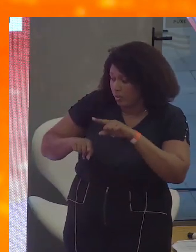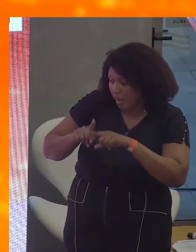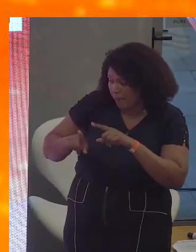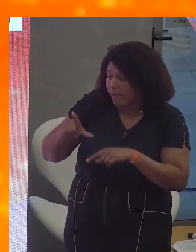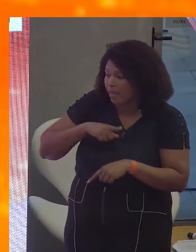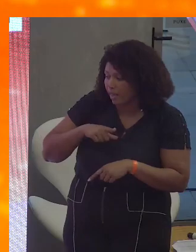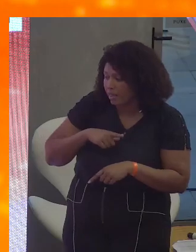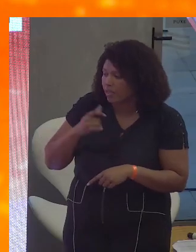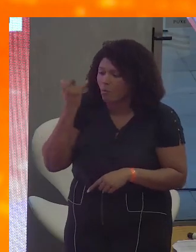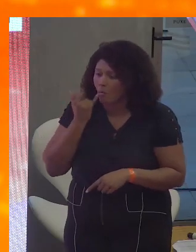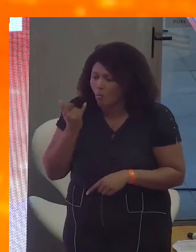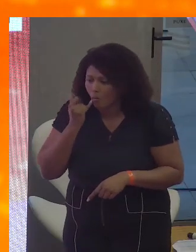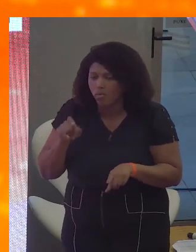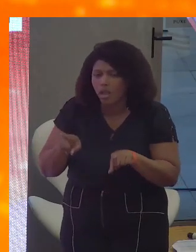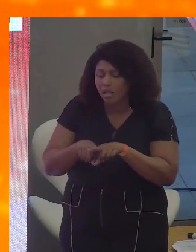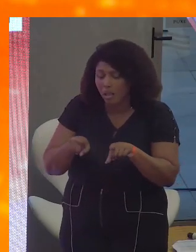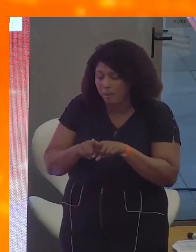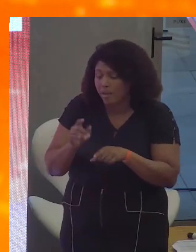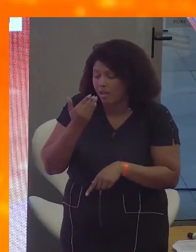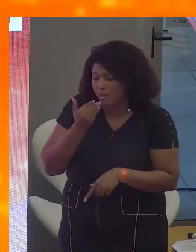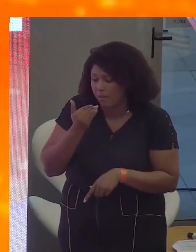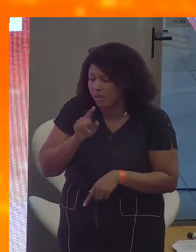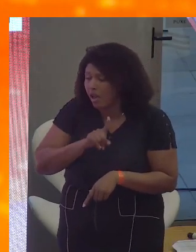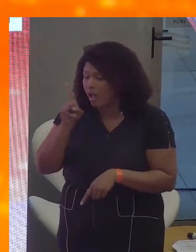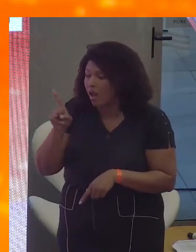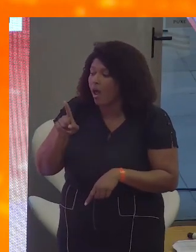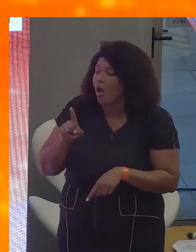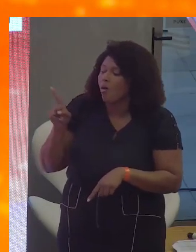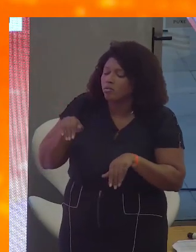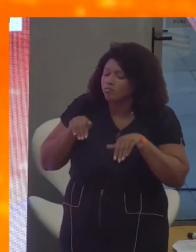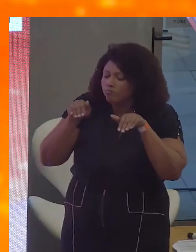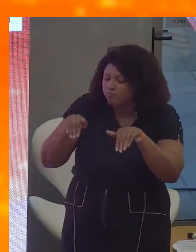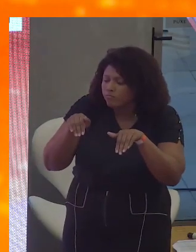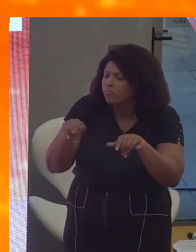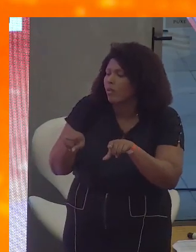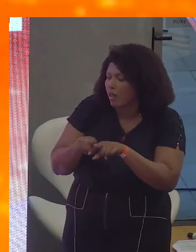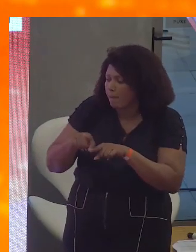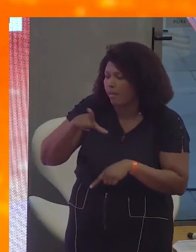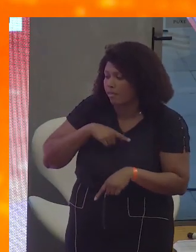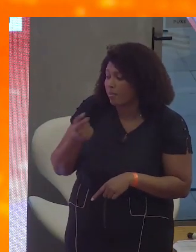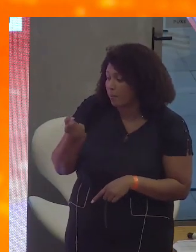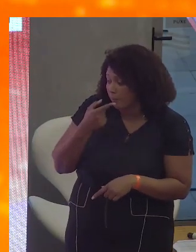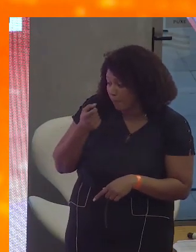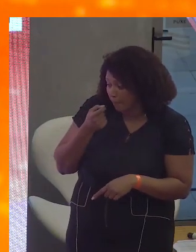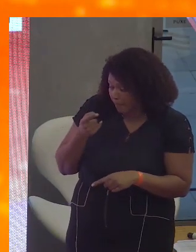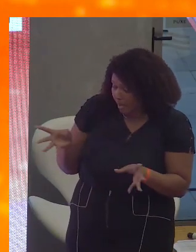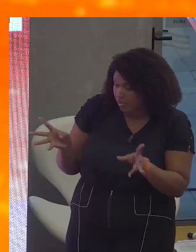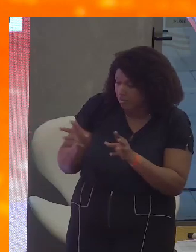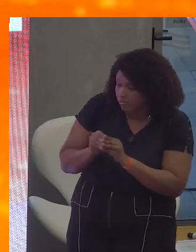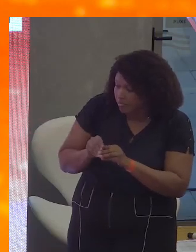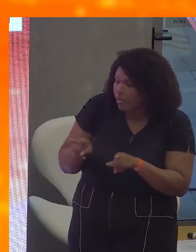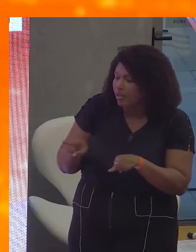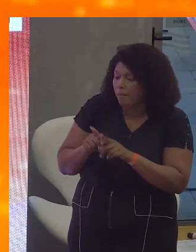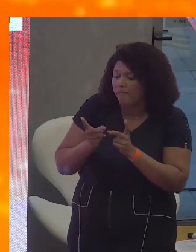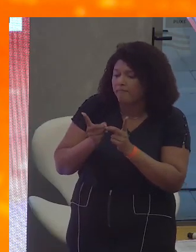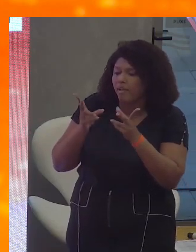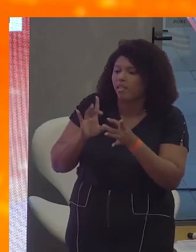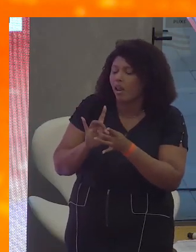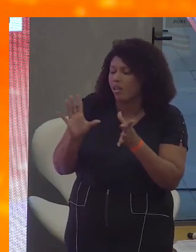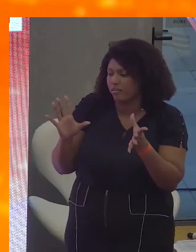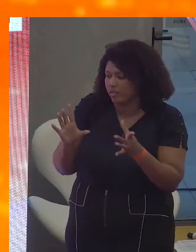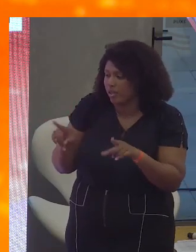e alimentares. Na Austrália, a gente tem medicamentos complementares e de venda livre. E Brasil e